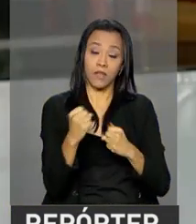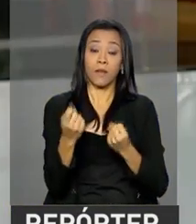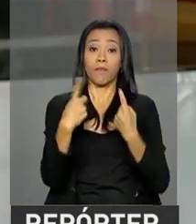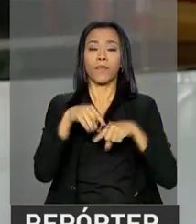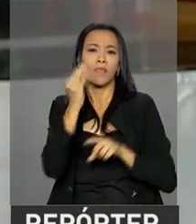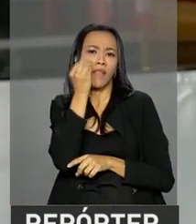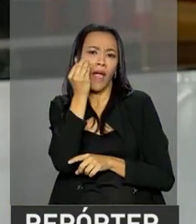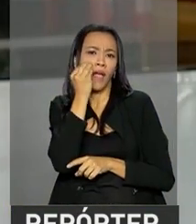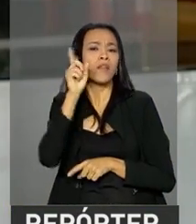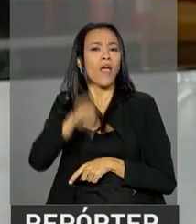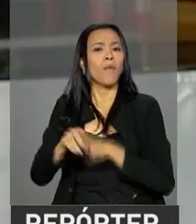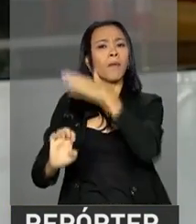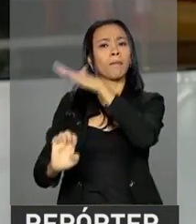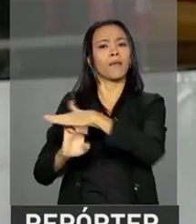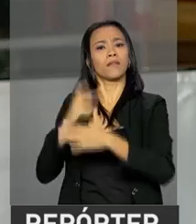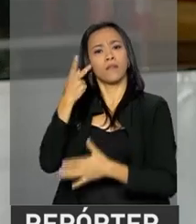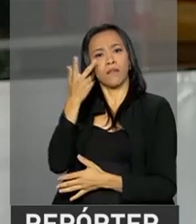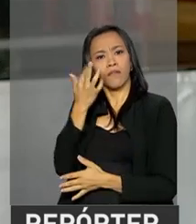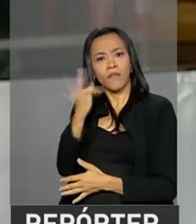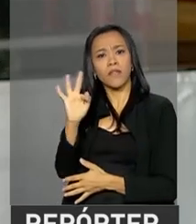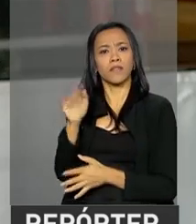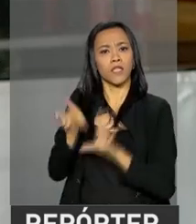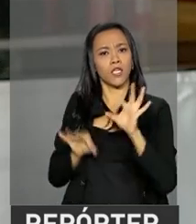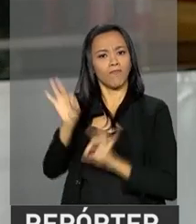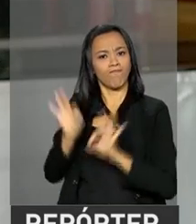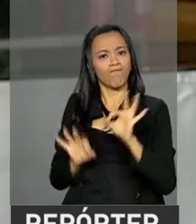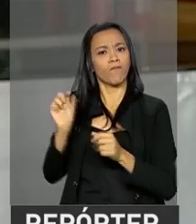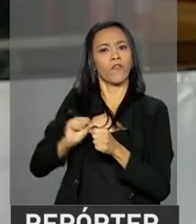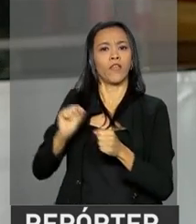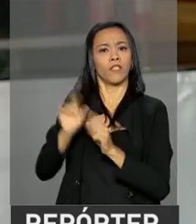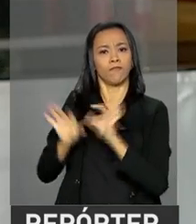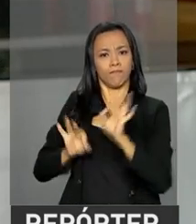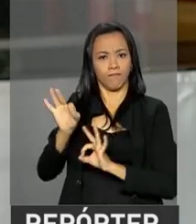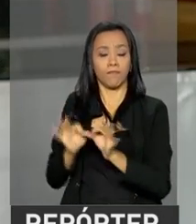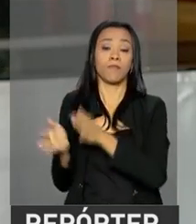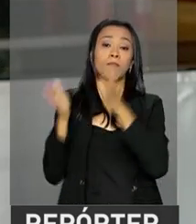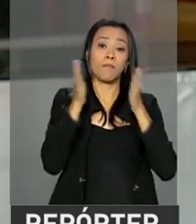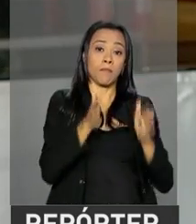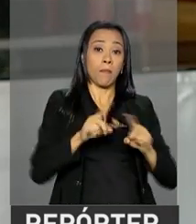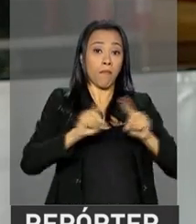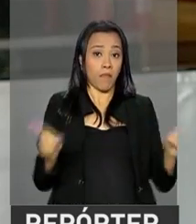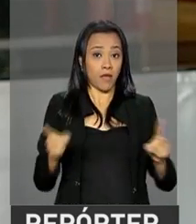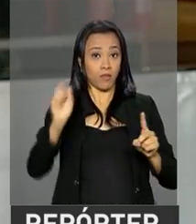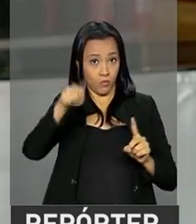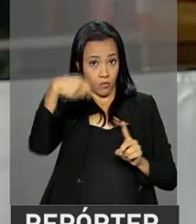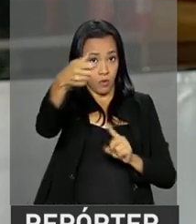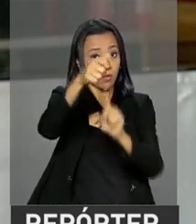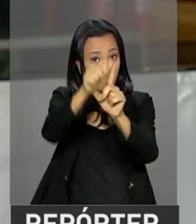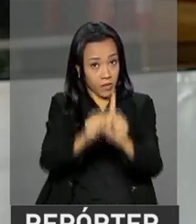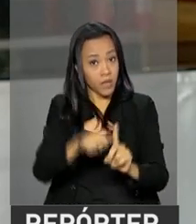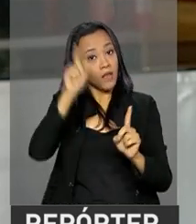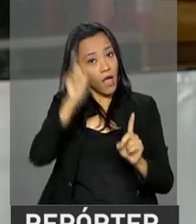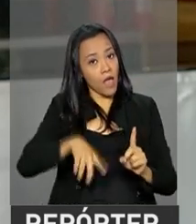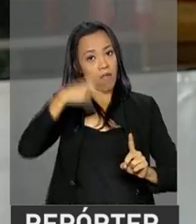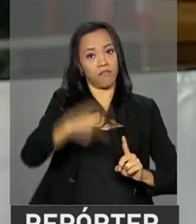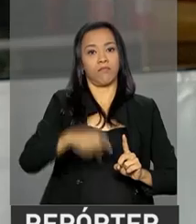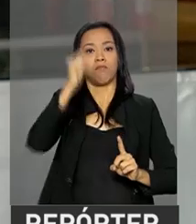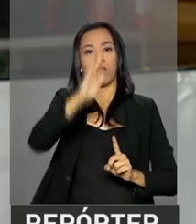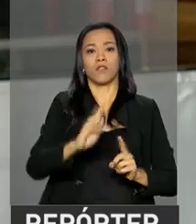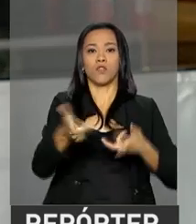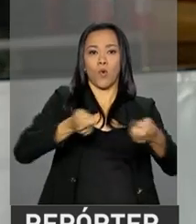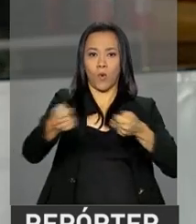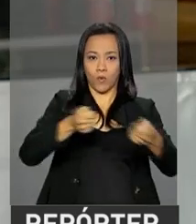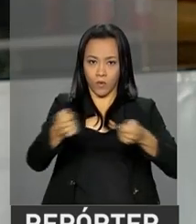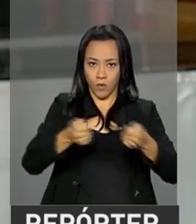conduzidos pela empresa francesa que projetou esse equipamento mas a previsão é que em meados do mês que vem ele passe a ser totalmente controlado